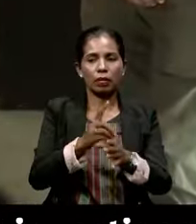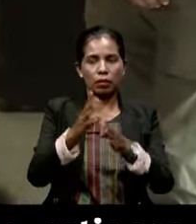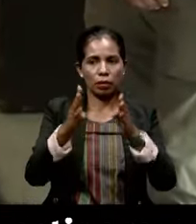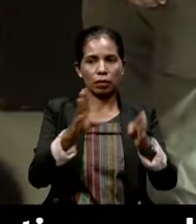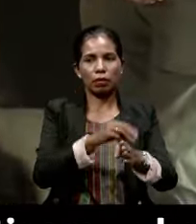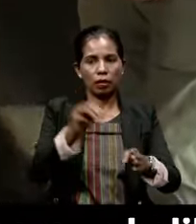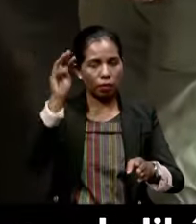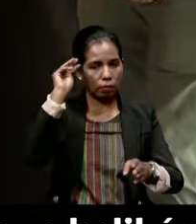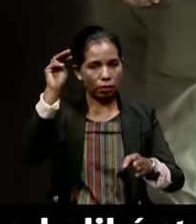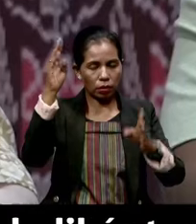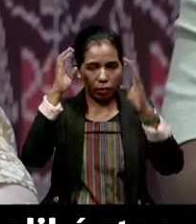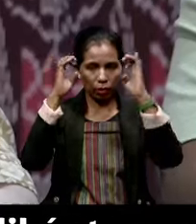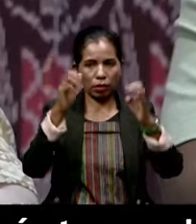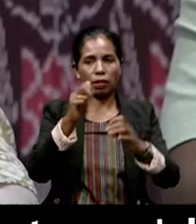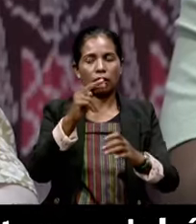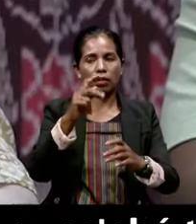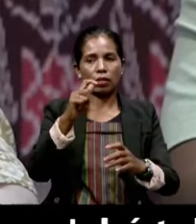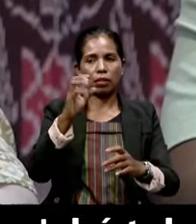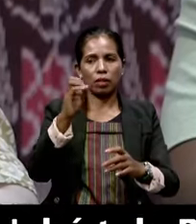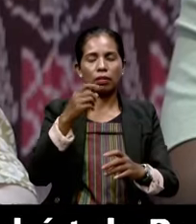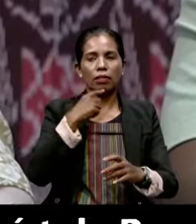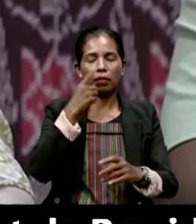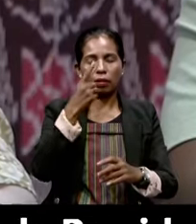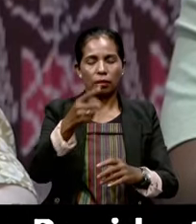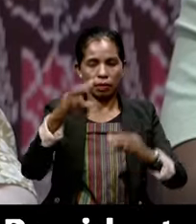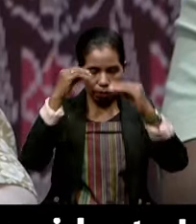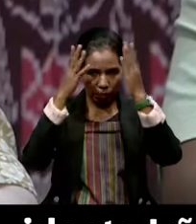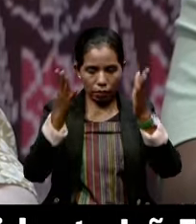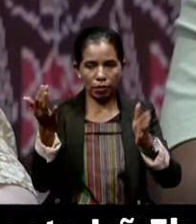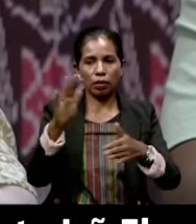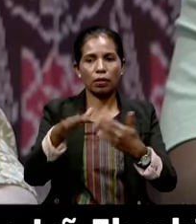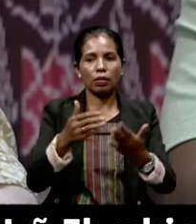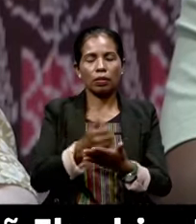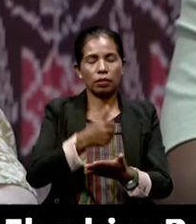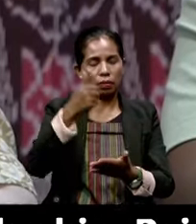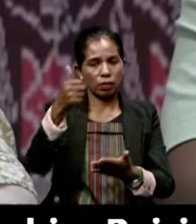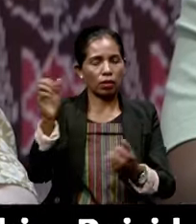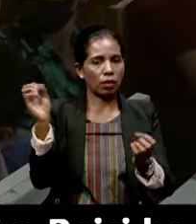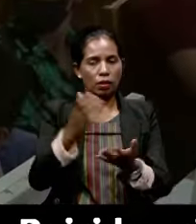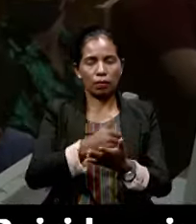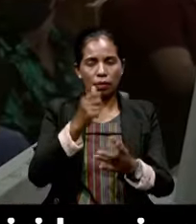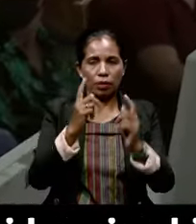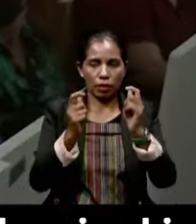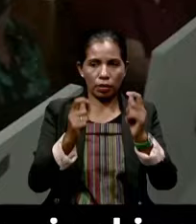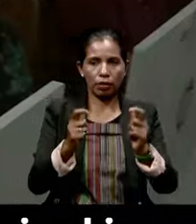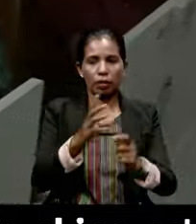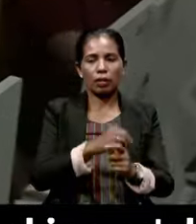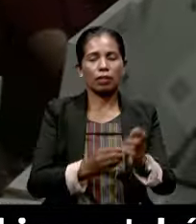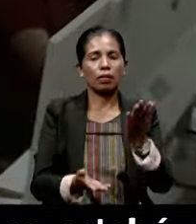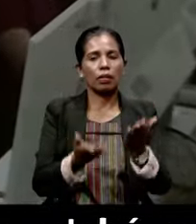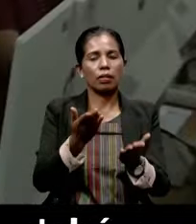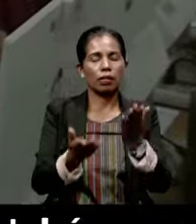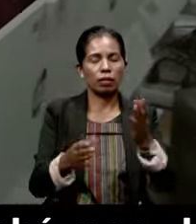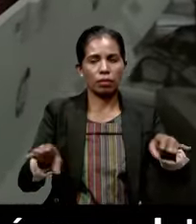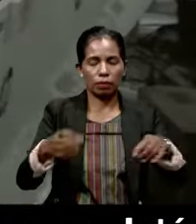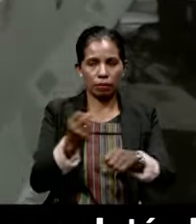do Ministério da Educação, Anita Tavares Reis, professor Cira Atupassa ou La Passa e Testene, depende ba ide nia